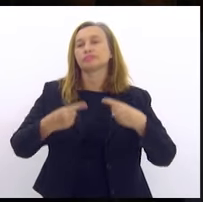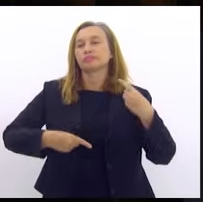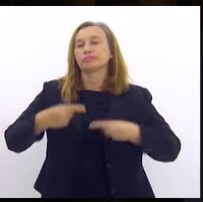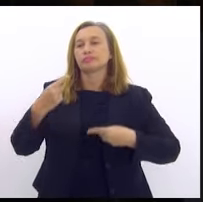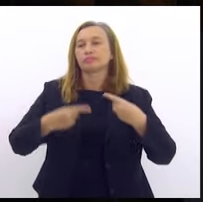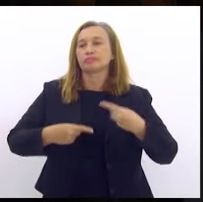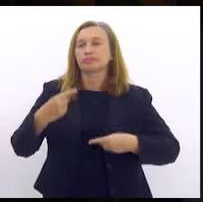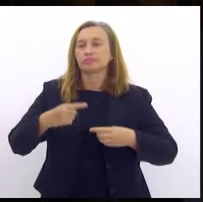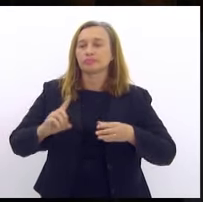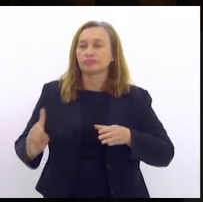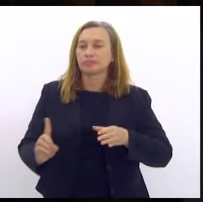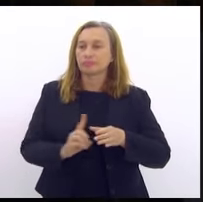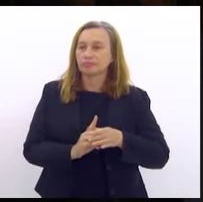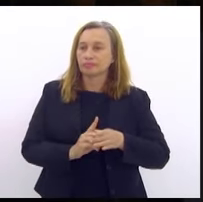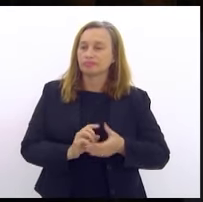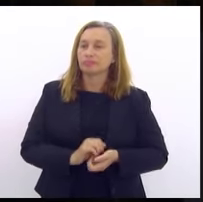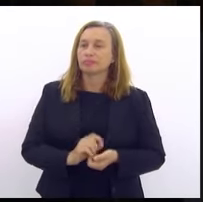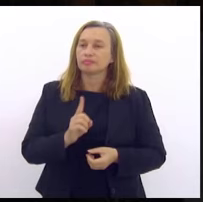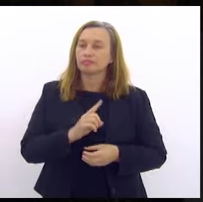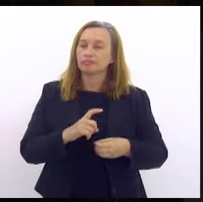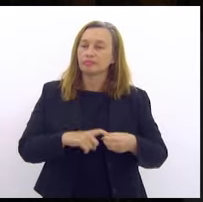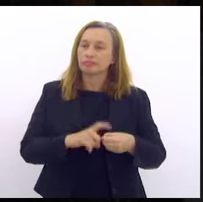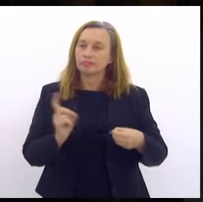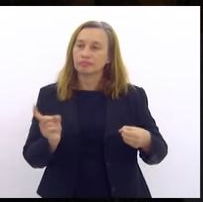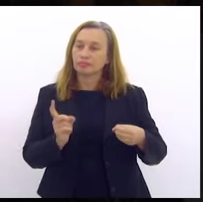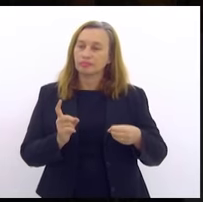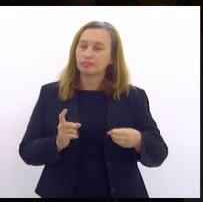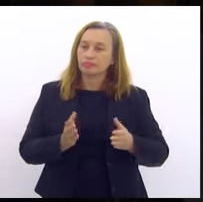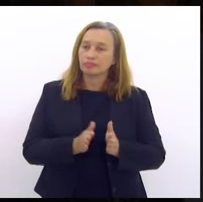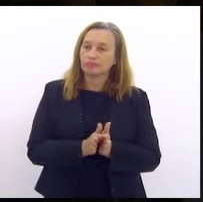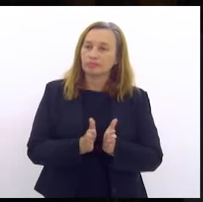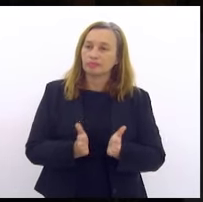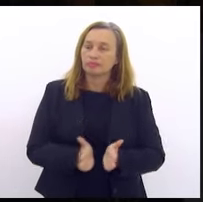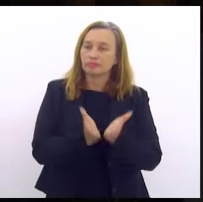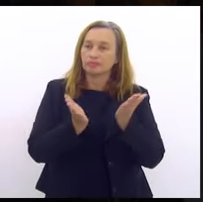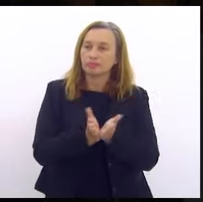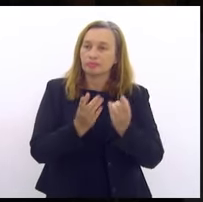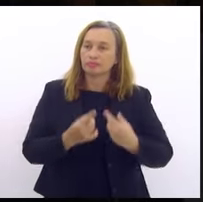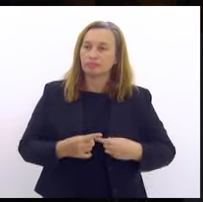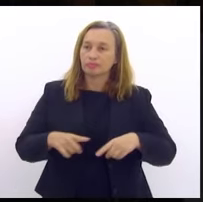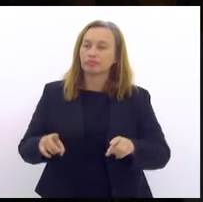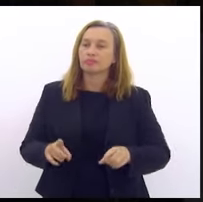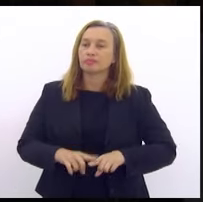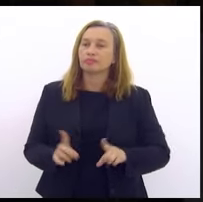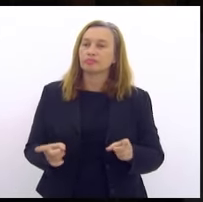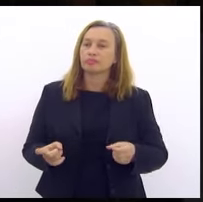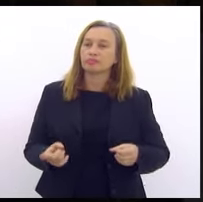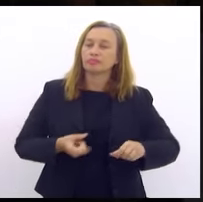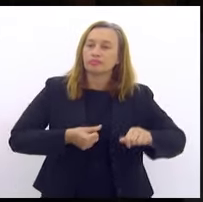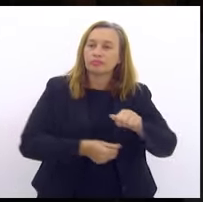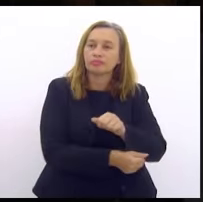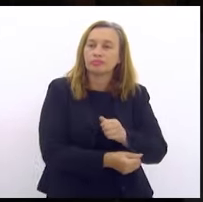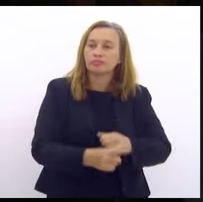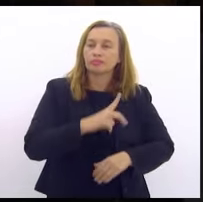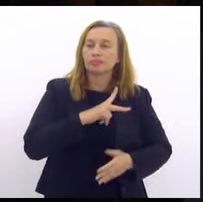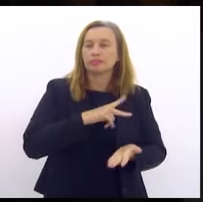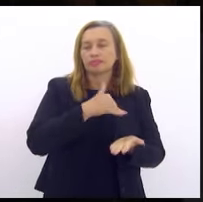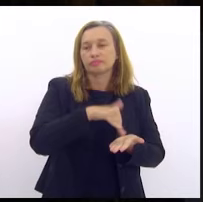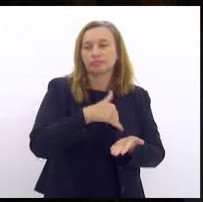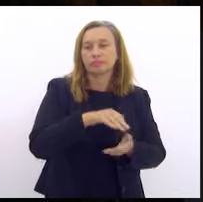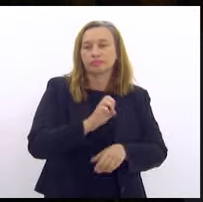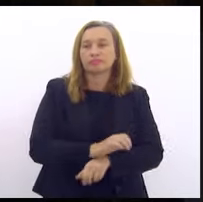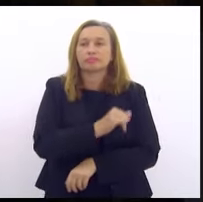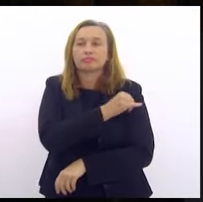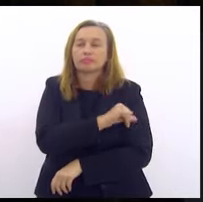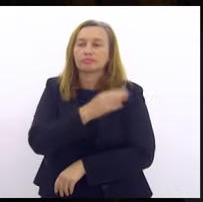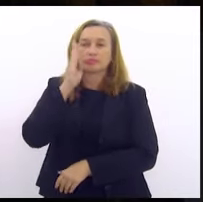RAPS. Agora, não mais vinculada ao Fundo Estadual de Combate à Pobreza, mas vinculada diretamente aos recursos da própria Secretaria de Estado de Saúde. Isso